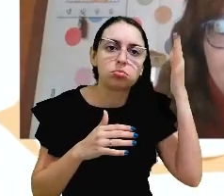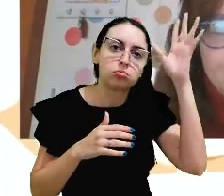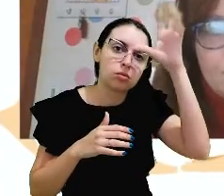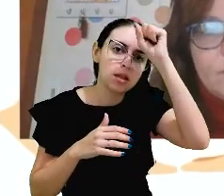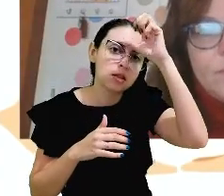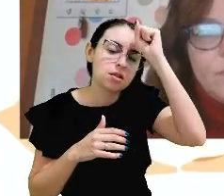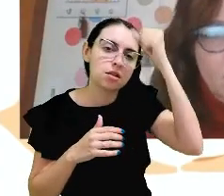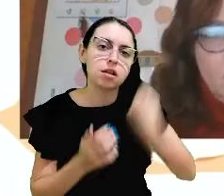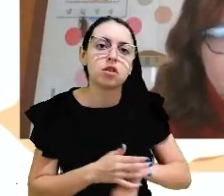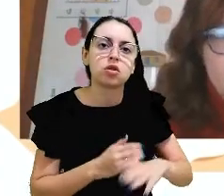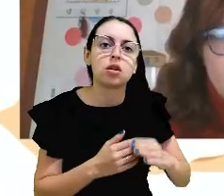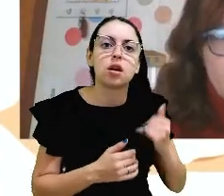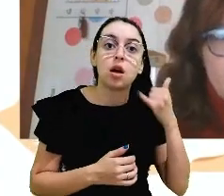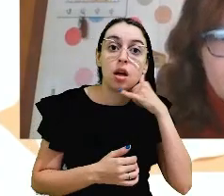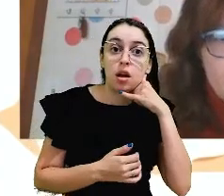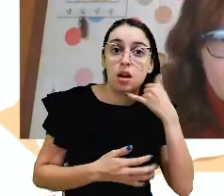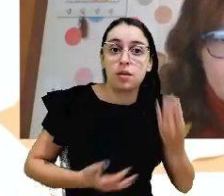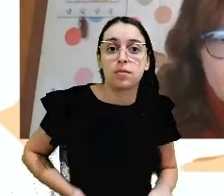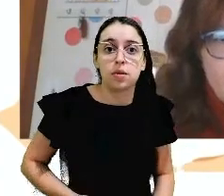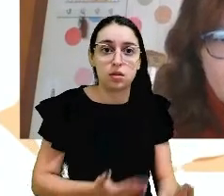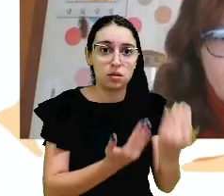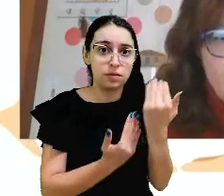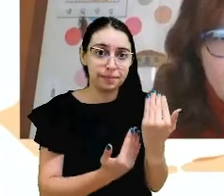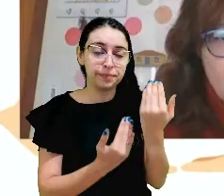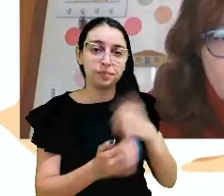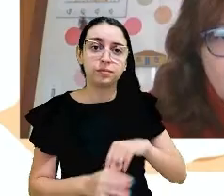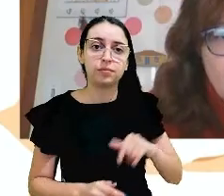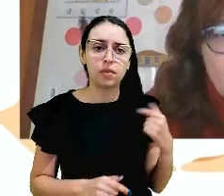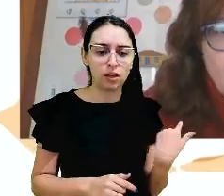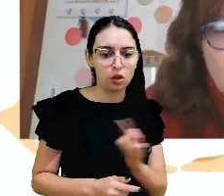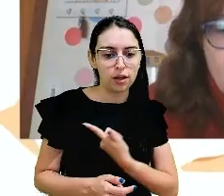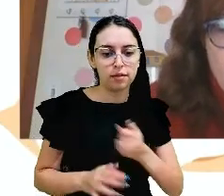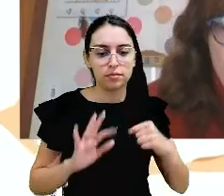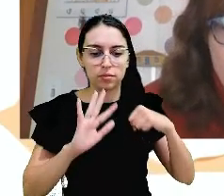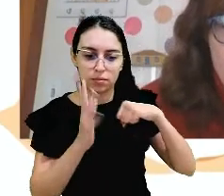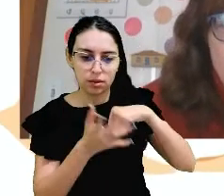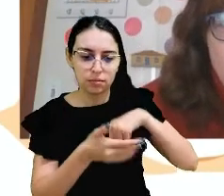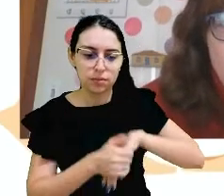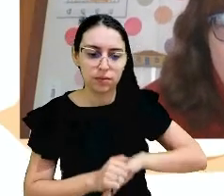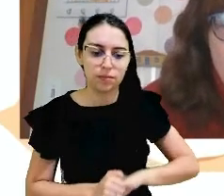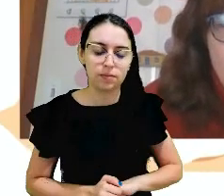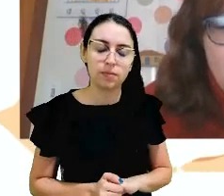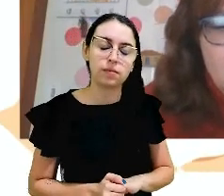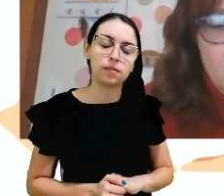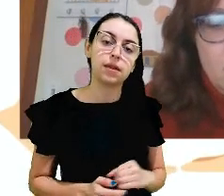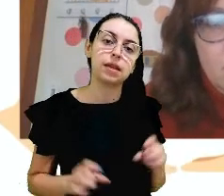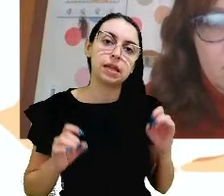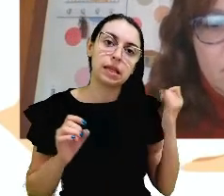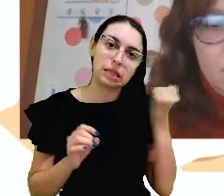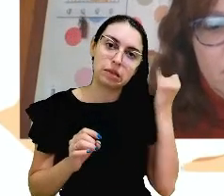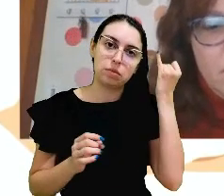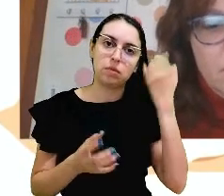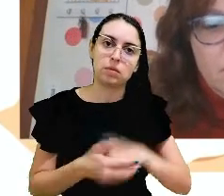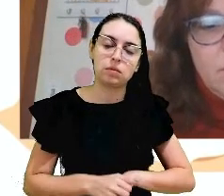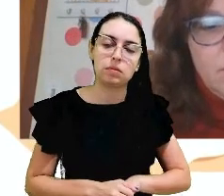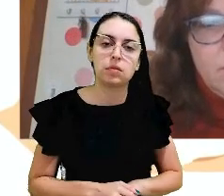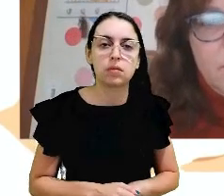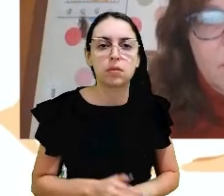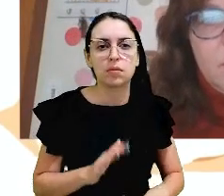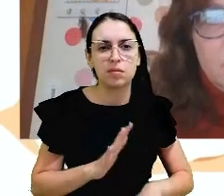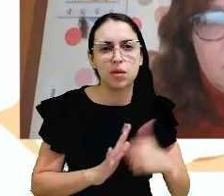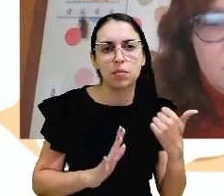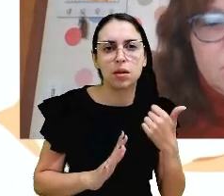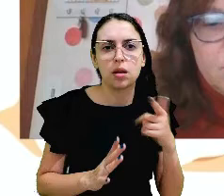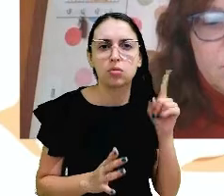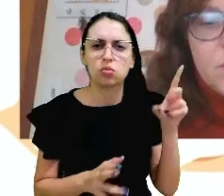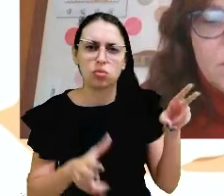das parteiras tradicionais para a gente, né, em tempos de pandemia, principalmente. Eu acho que o primeiro aspecto